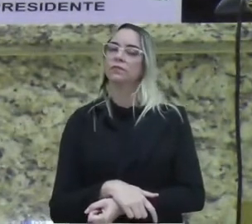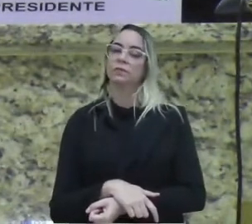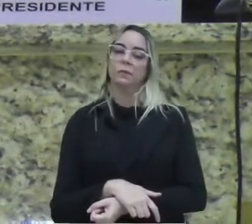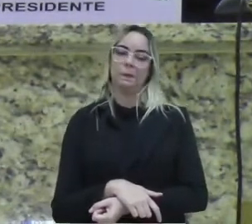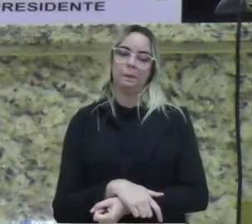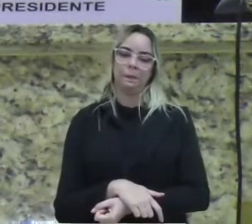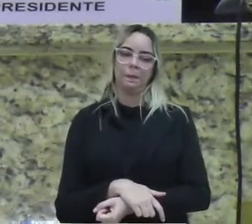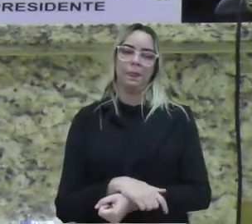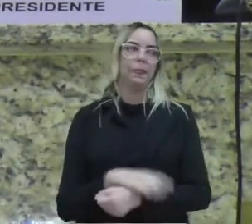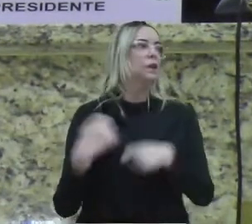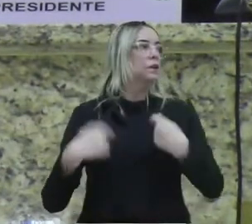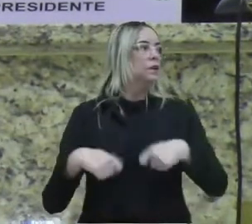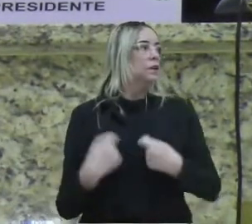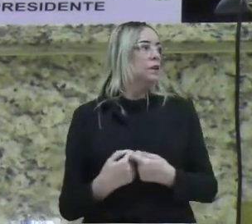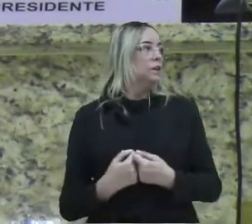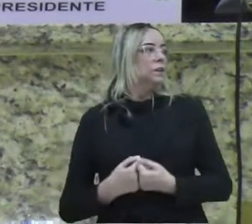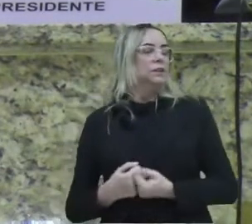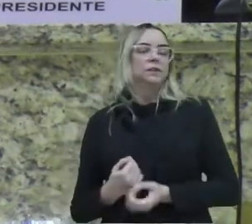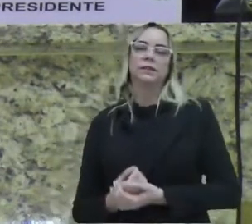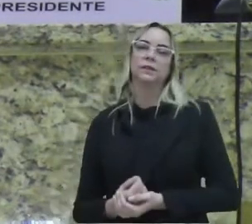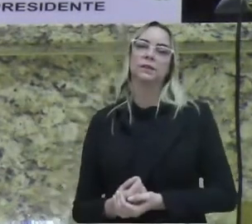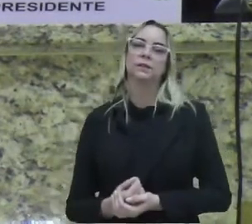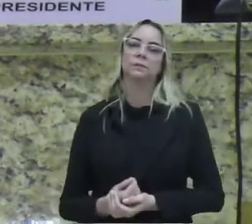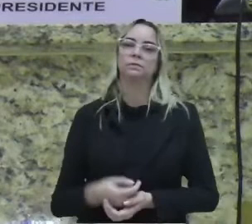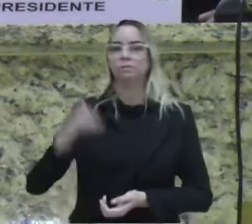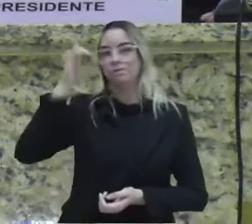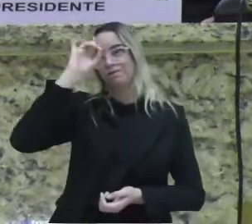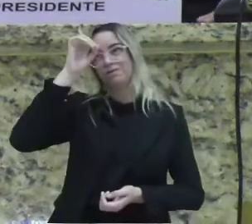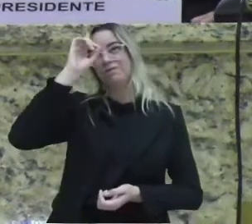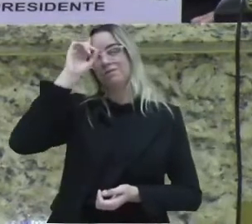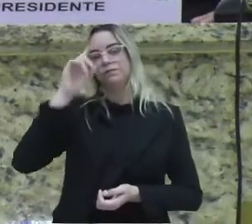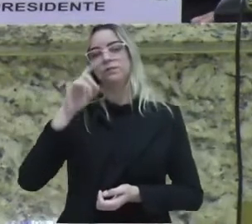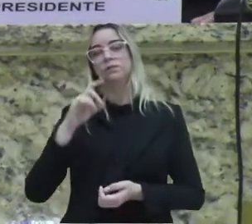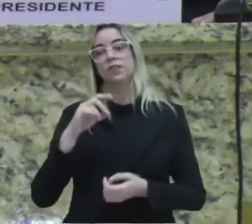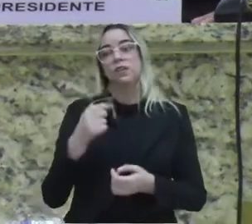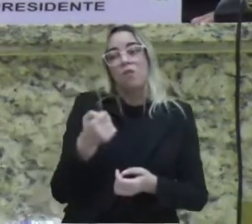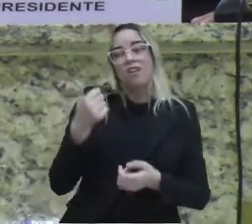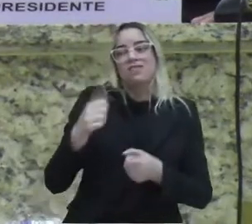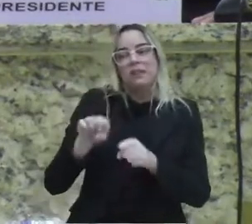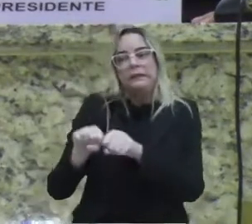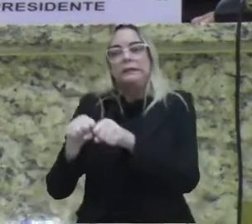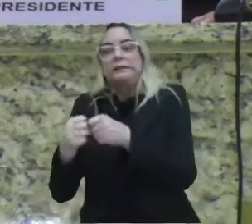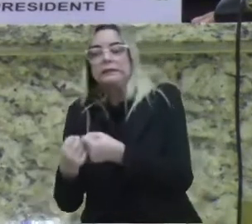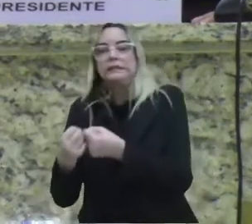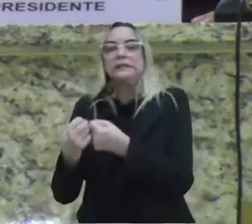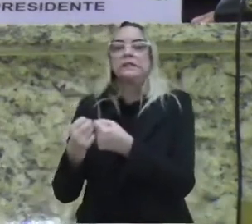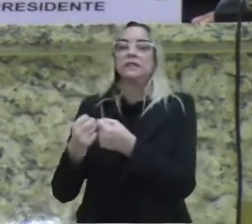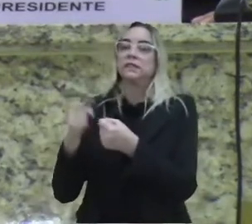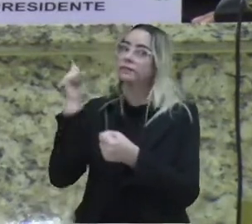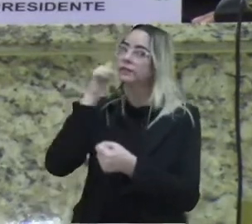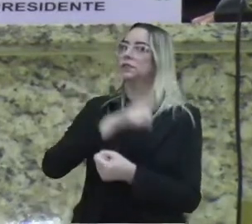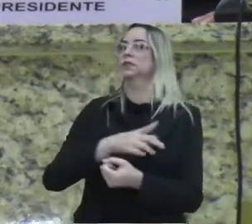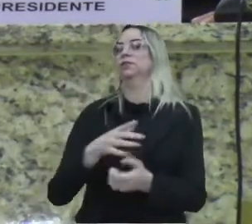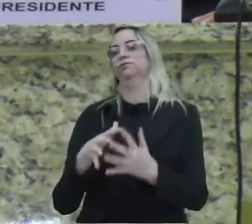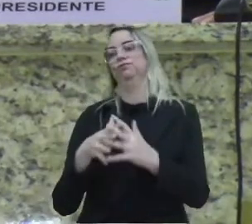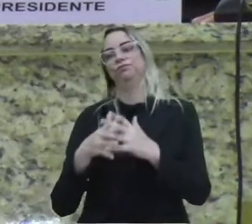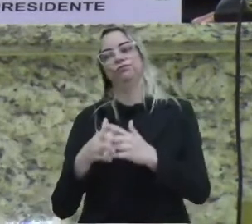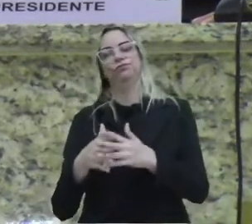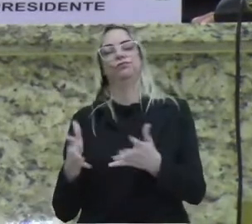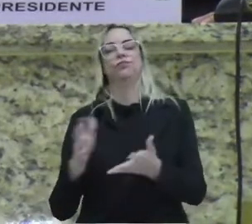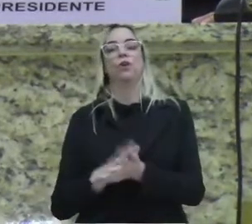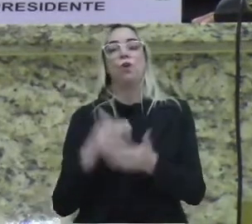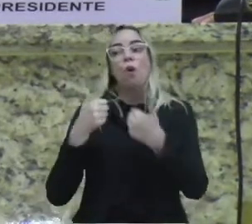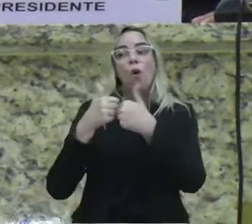a frota, ela vá se deteriorando a cada dia. Ano passado, a gente tentou adquirir ônibus,